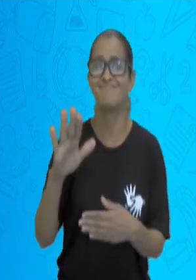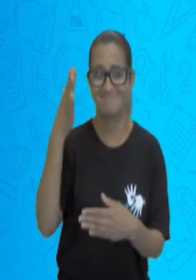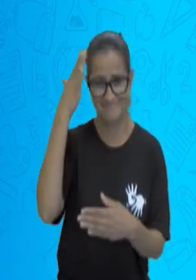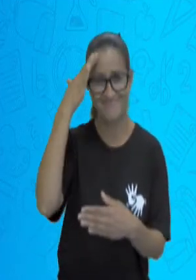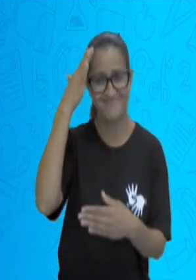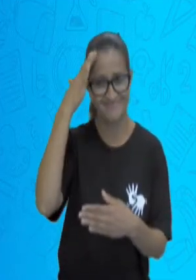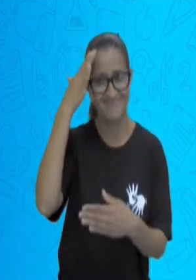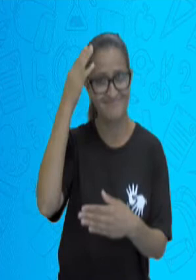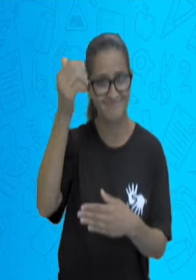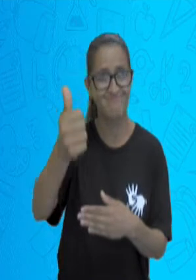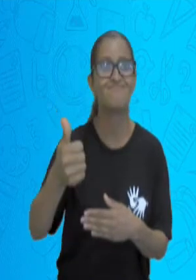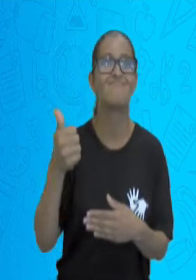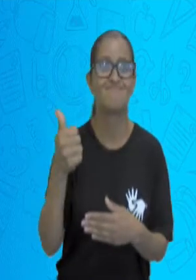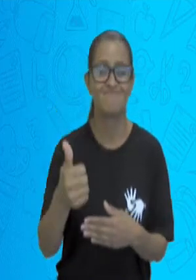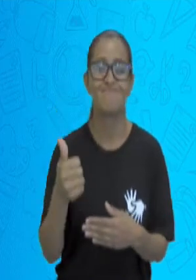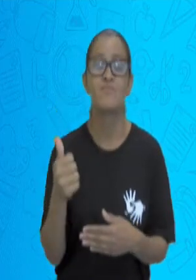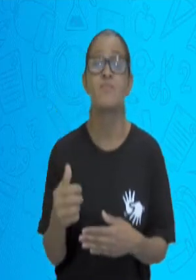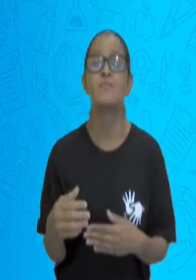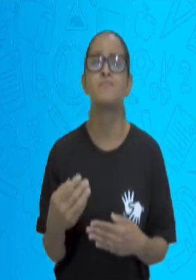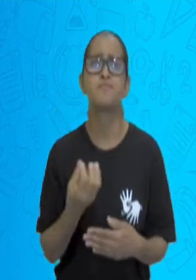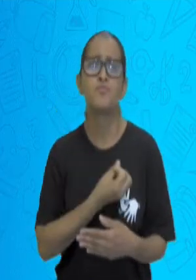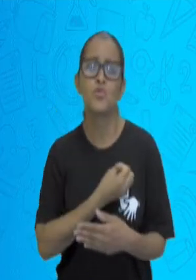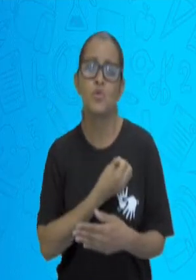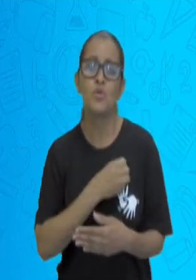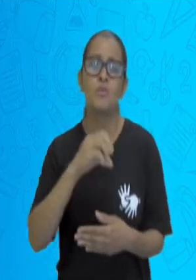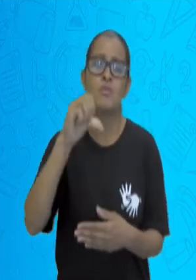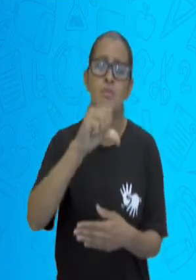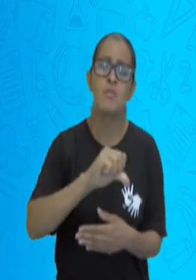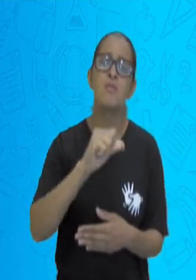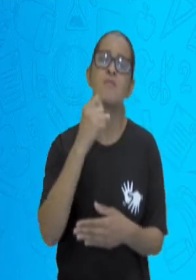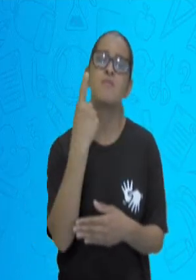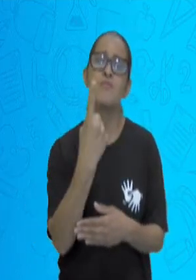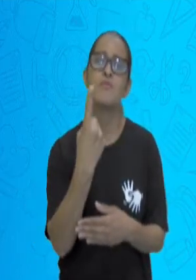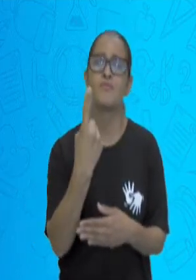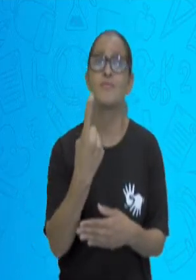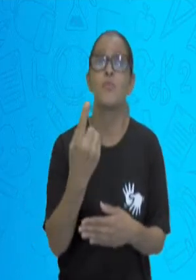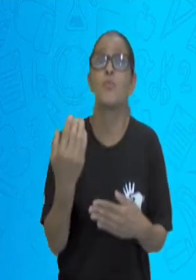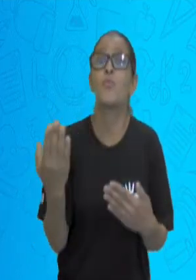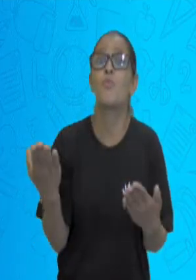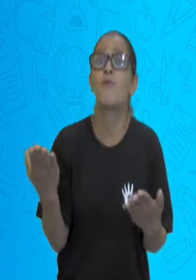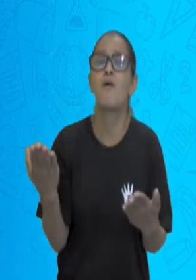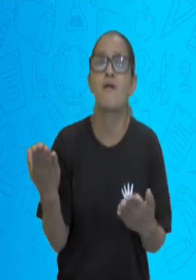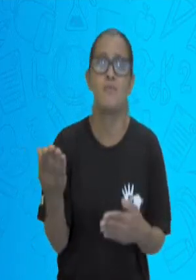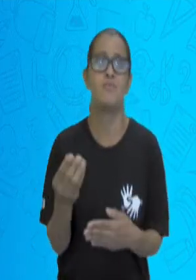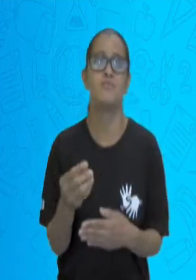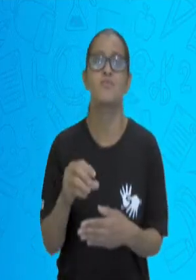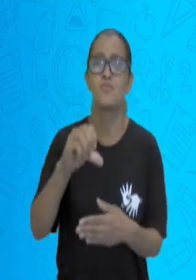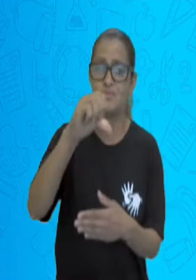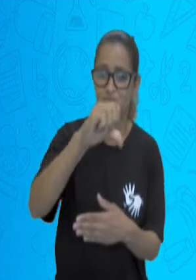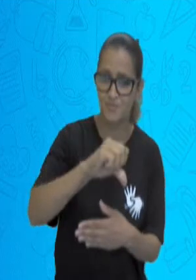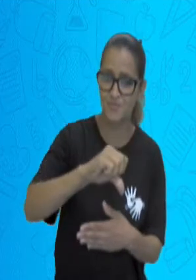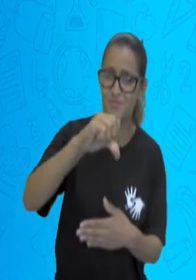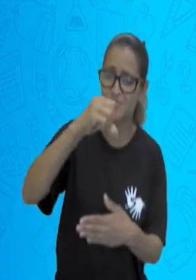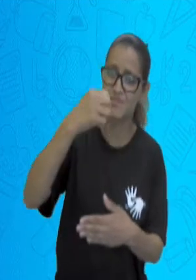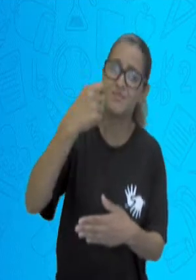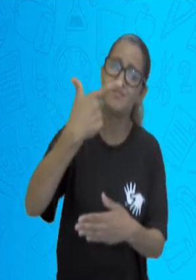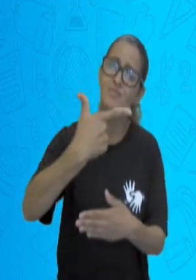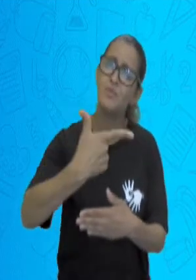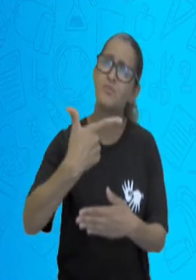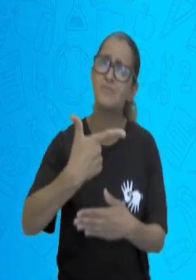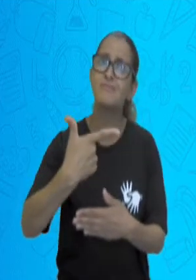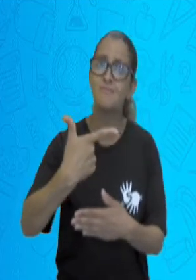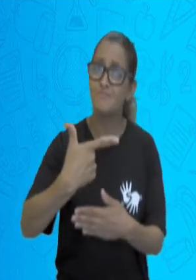Exatamente, é o número 49. O número que vem depois do 91. Você pode fazer essa conta